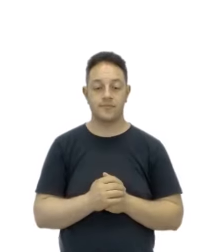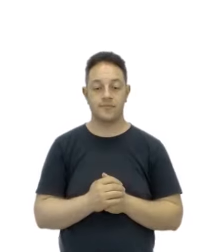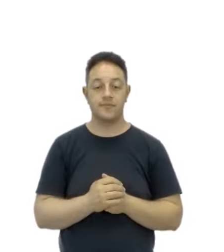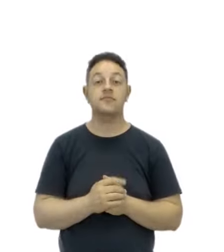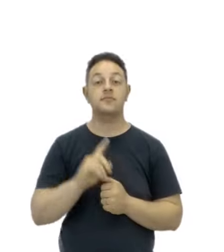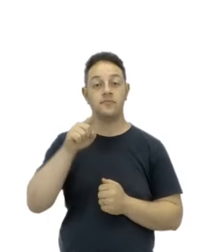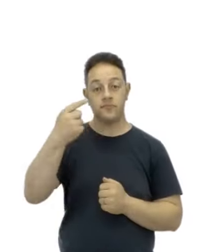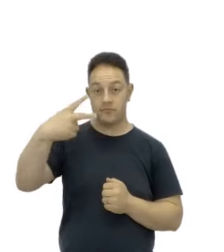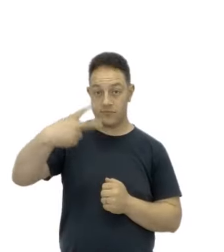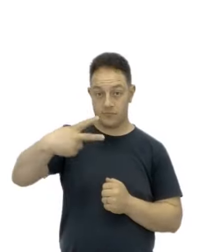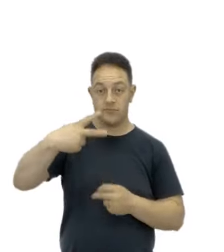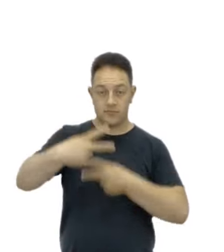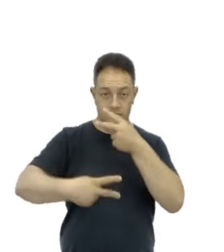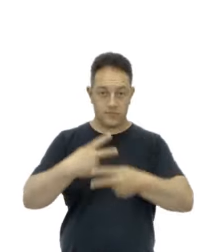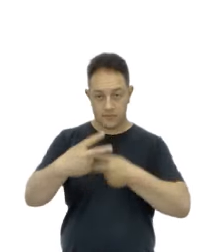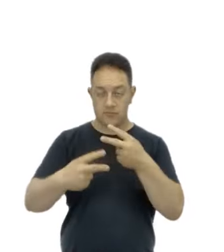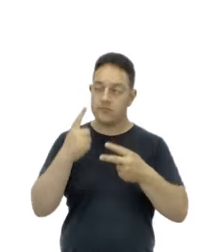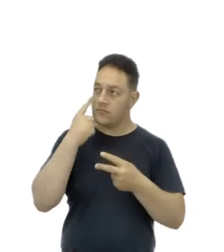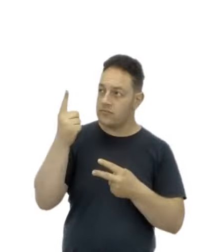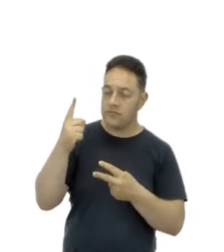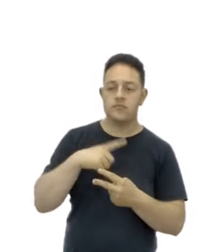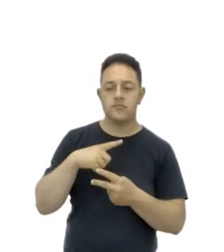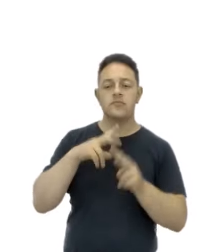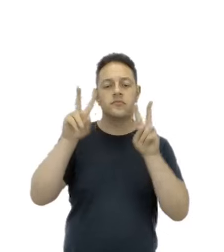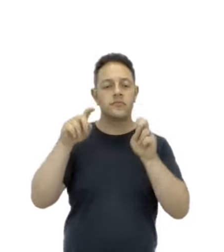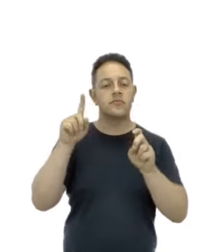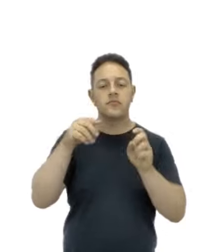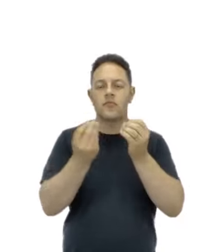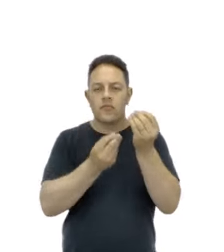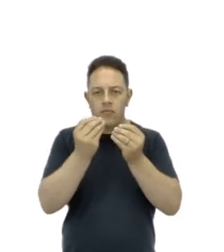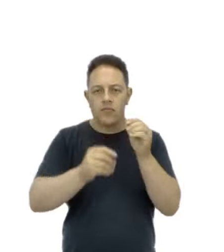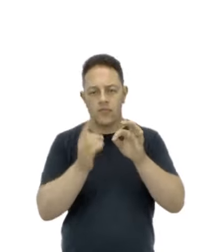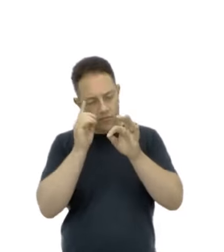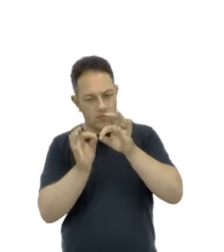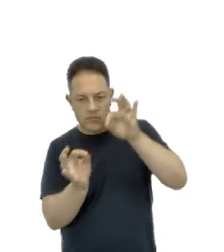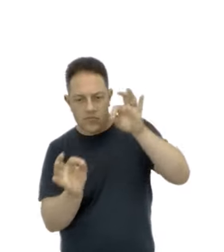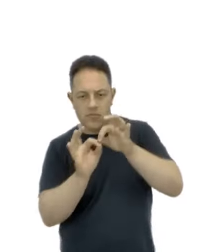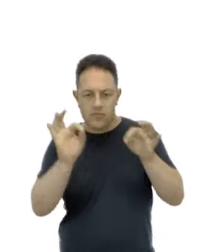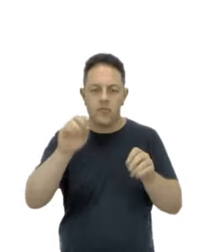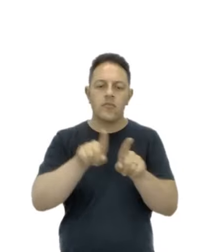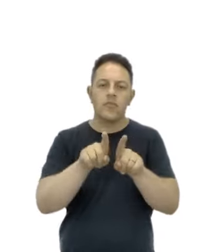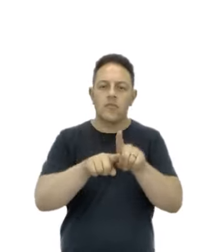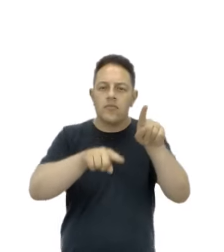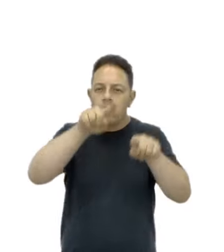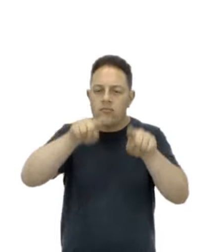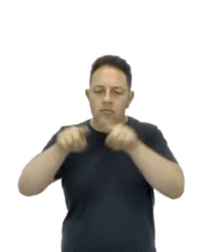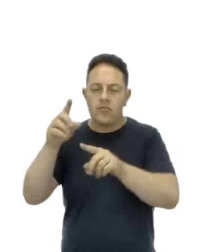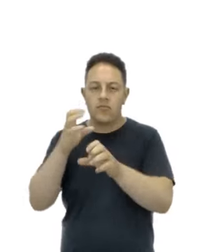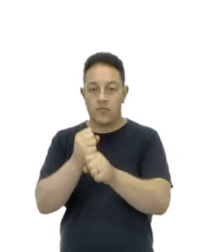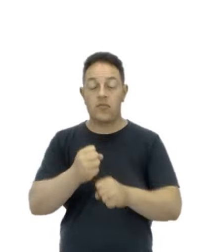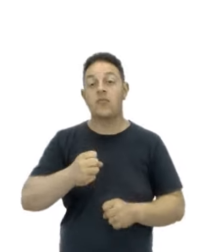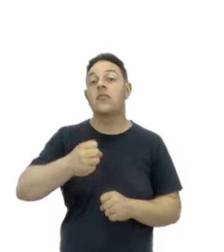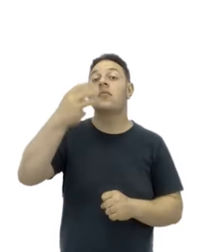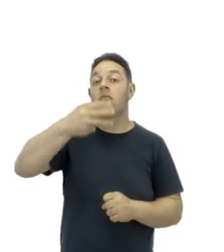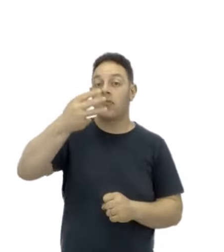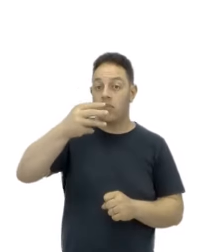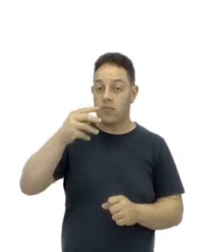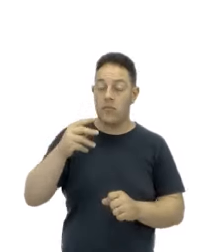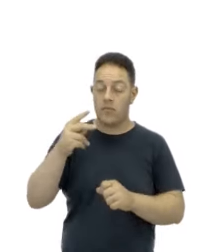No segundo bimestre, olhamos para o pensamento geométrico e estatístico. No terceiro